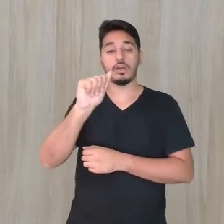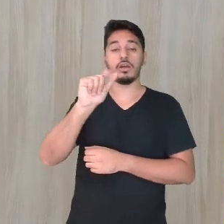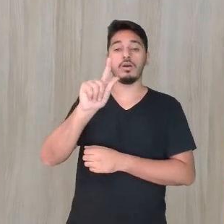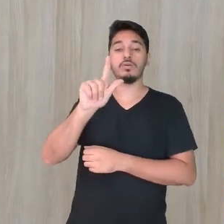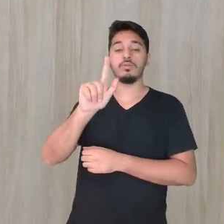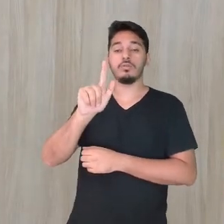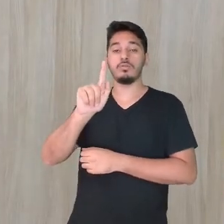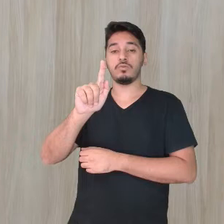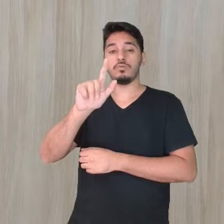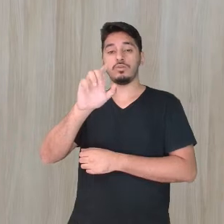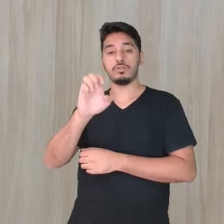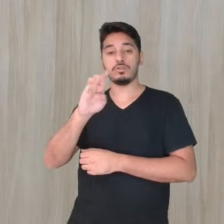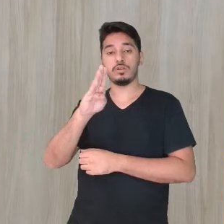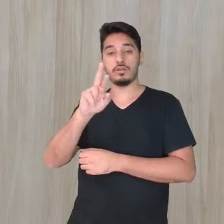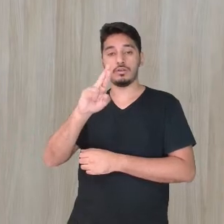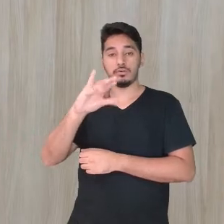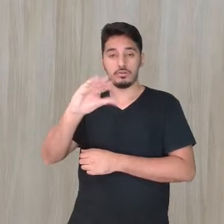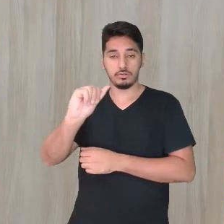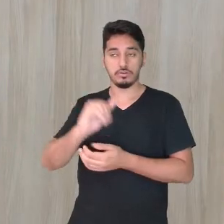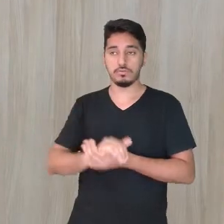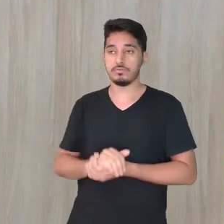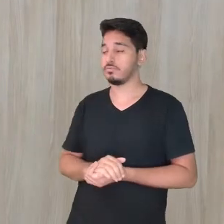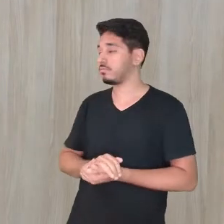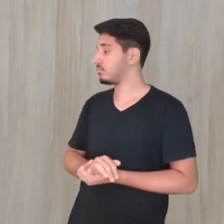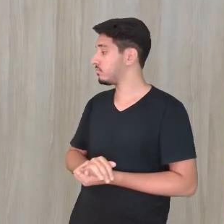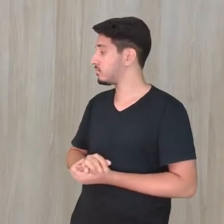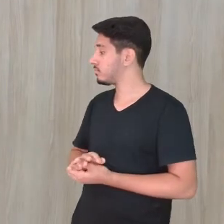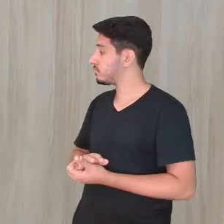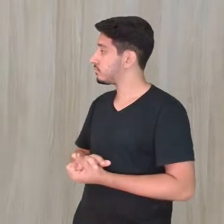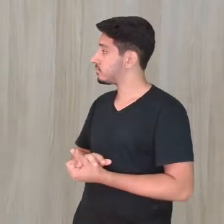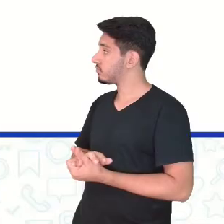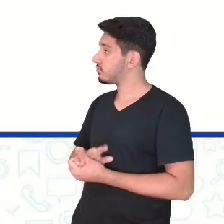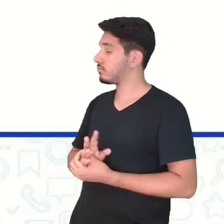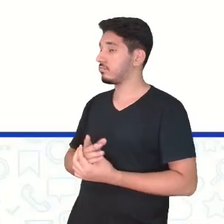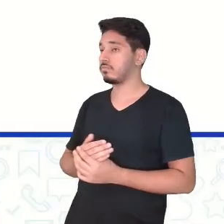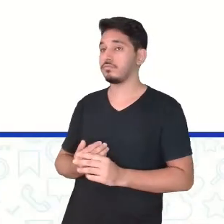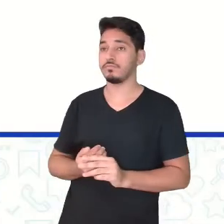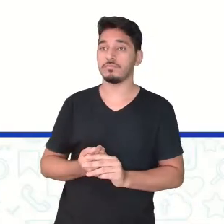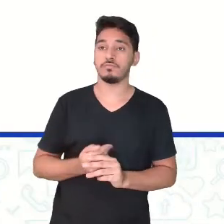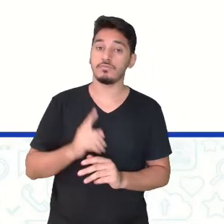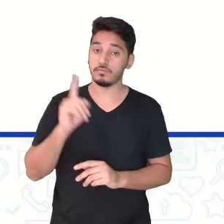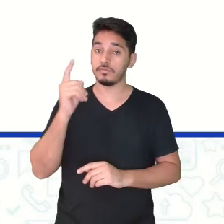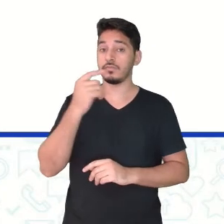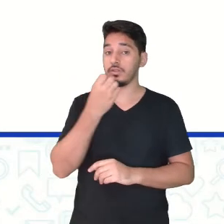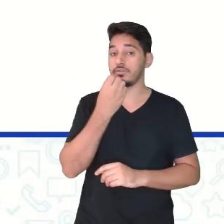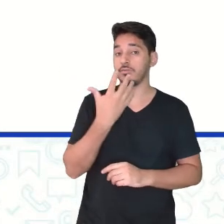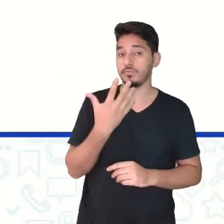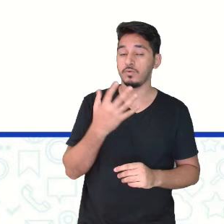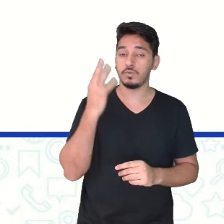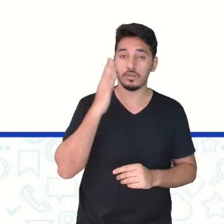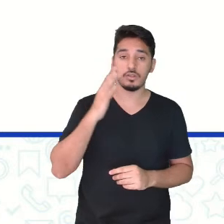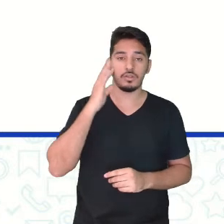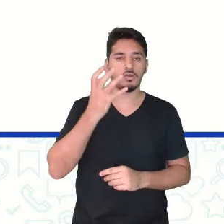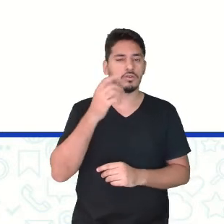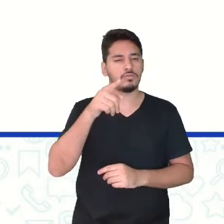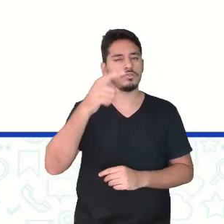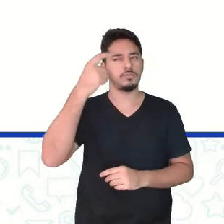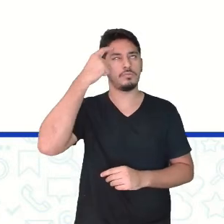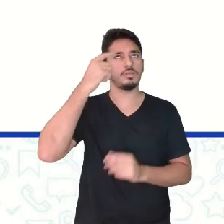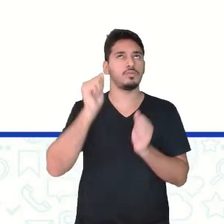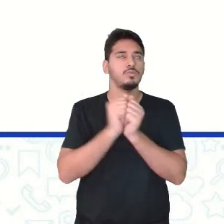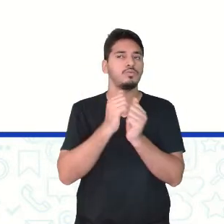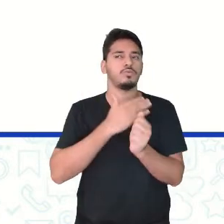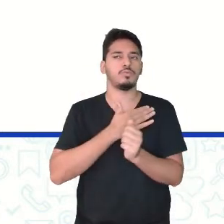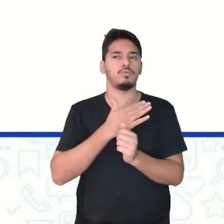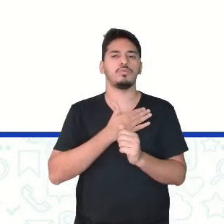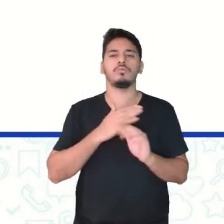tá bom? Bora ver a próxima aí para a gente desenvolver. Essa é legal. Essa aí eu quero que você até pense comigo, vou